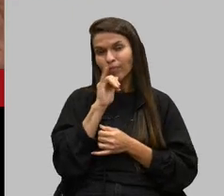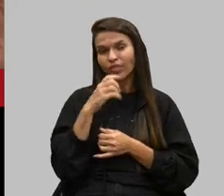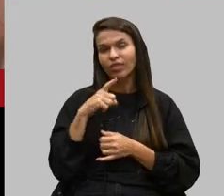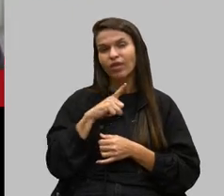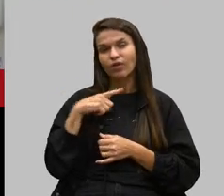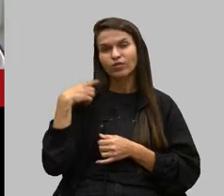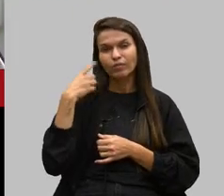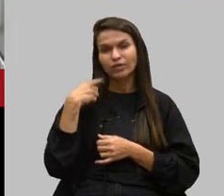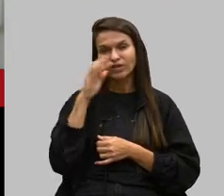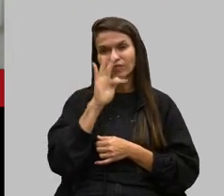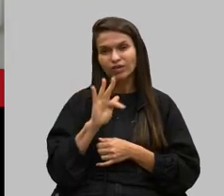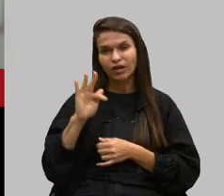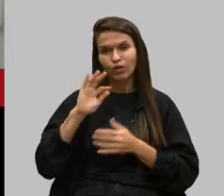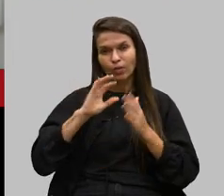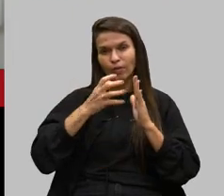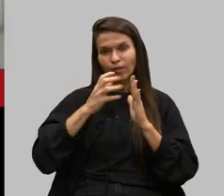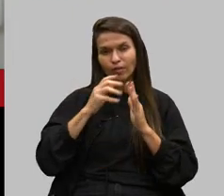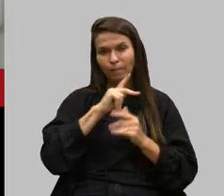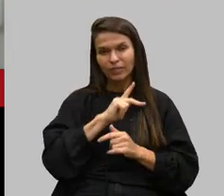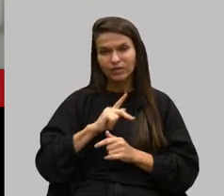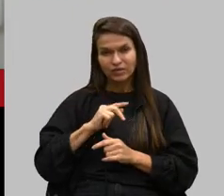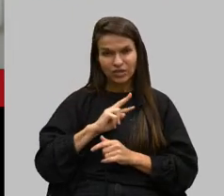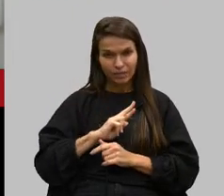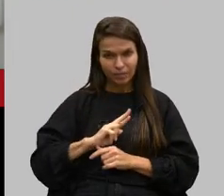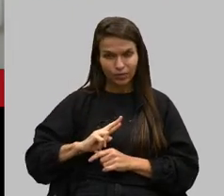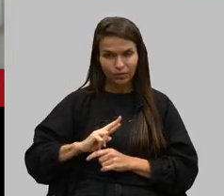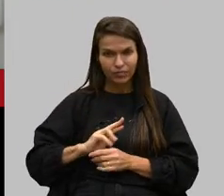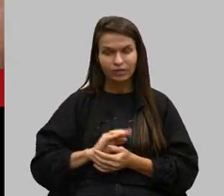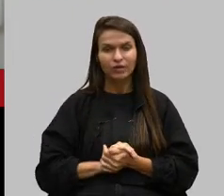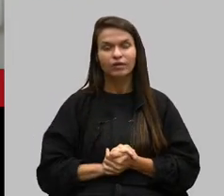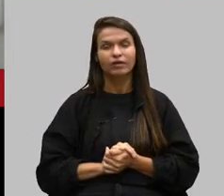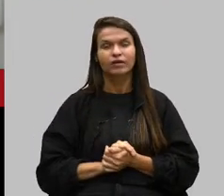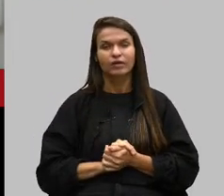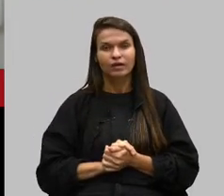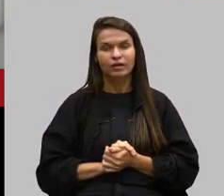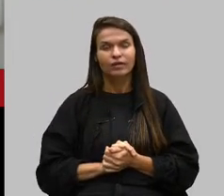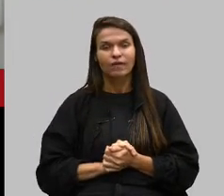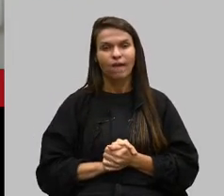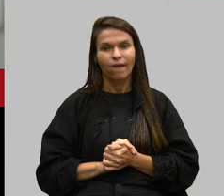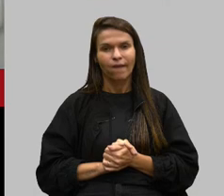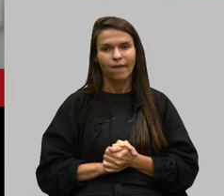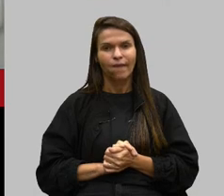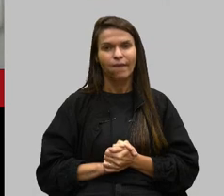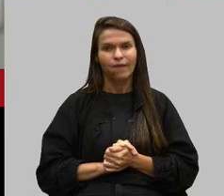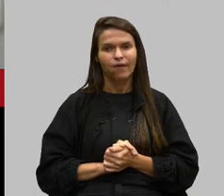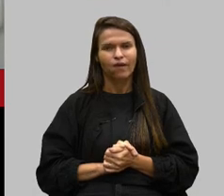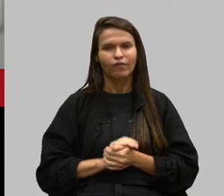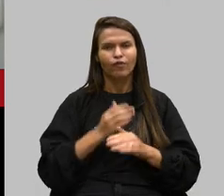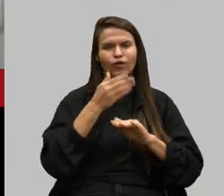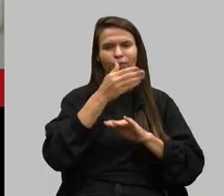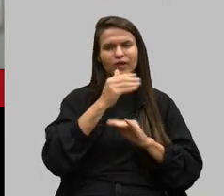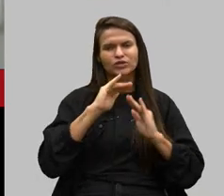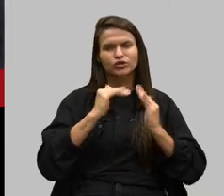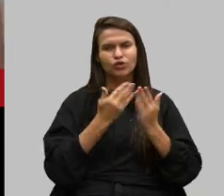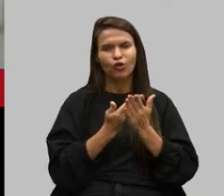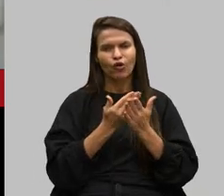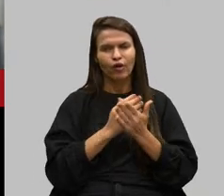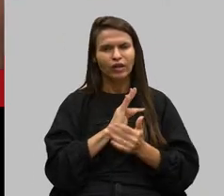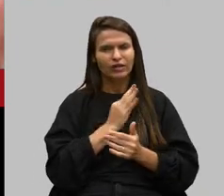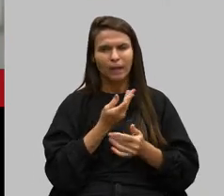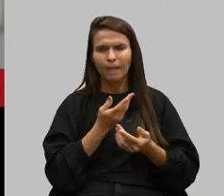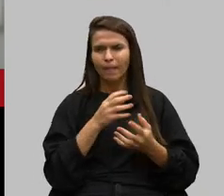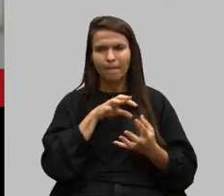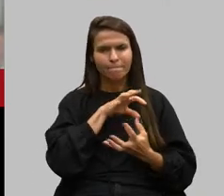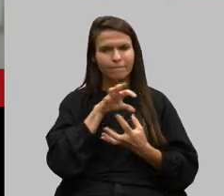federal do partido do Presidente da República que foi numa escola técnica que tá paralisada